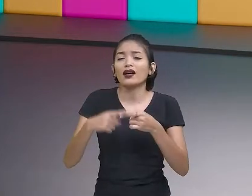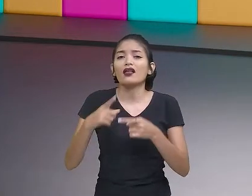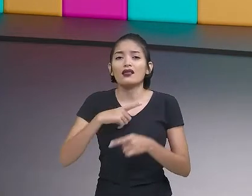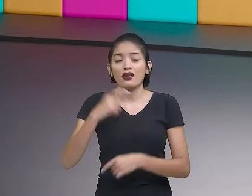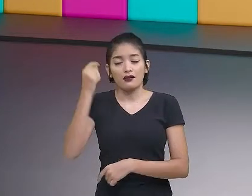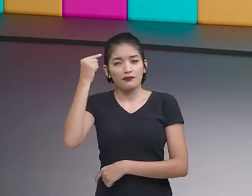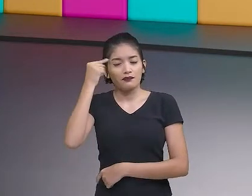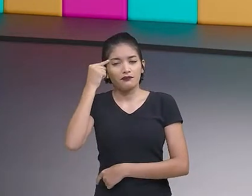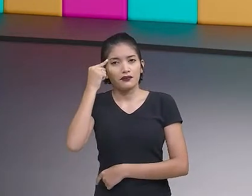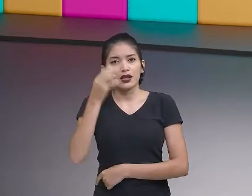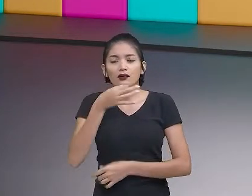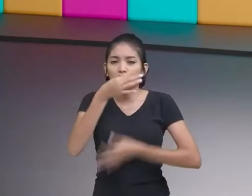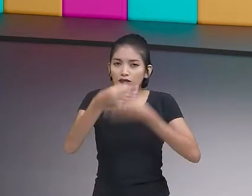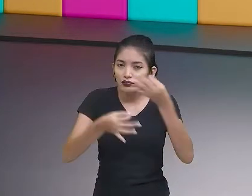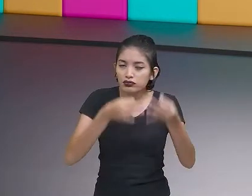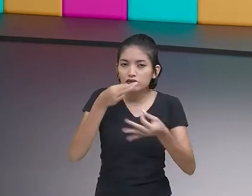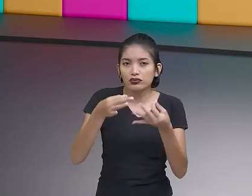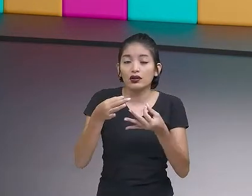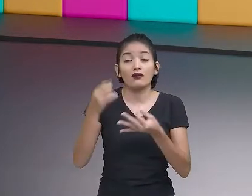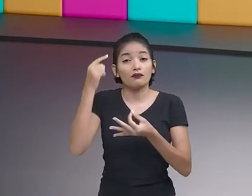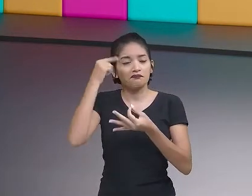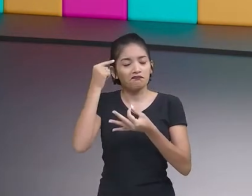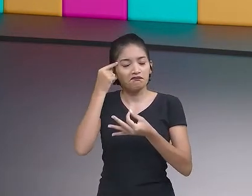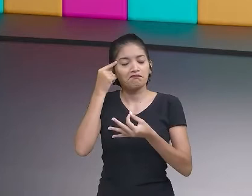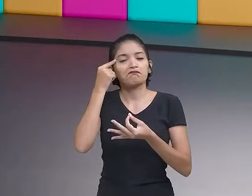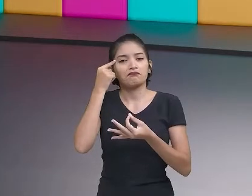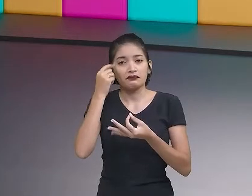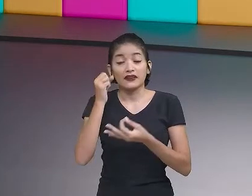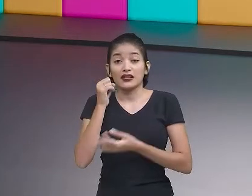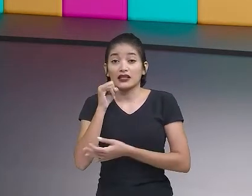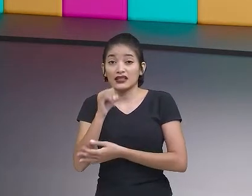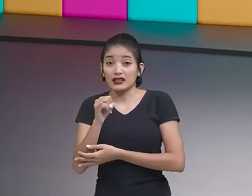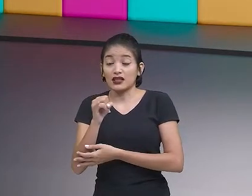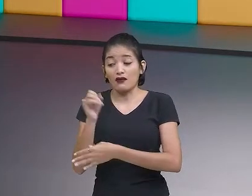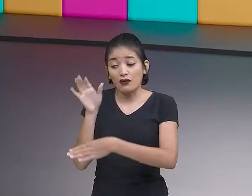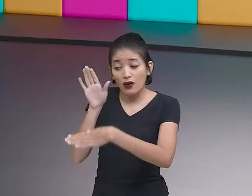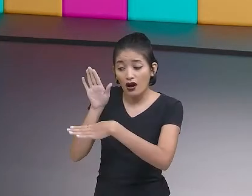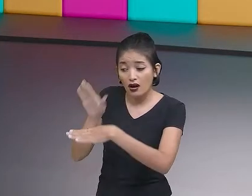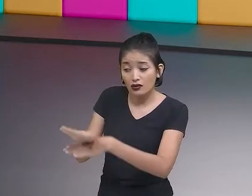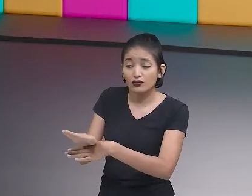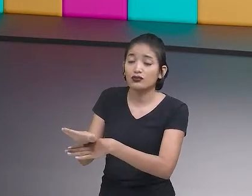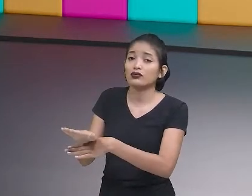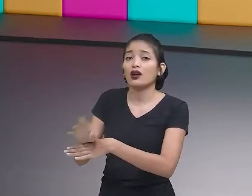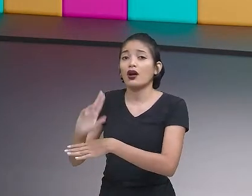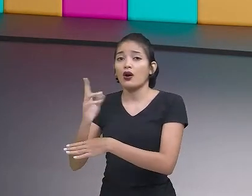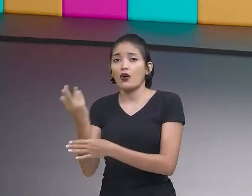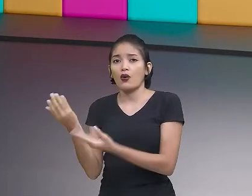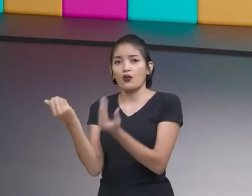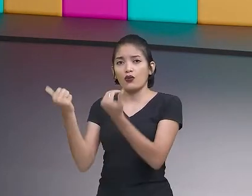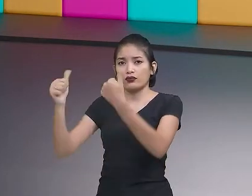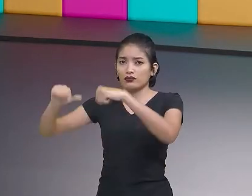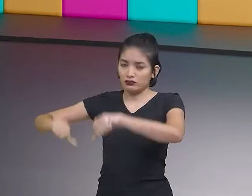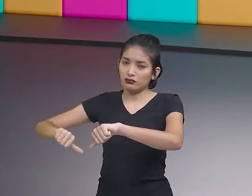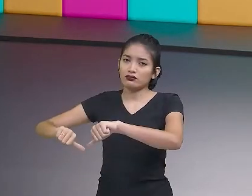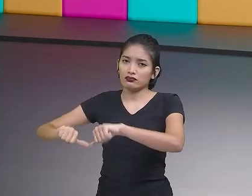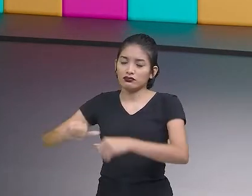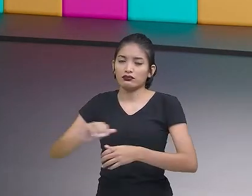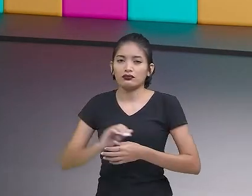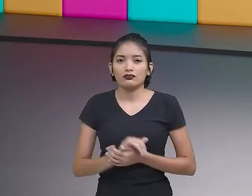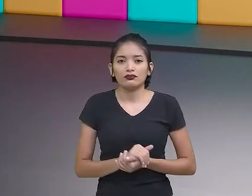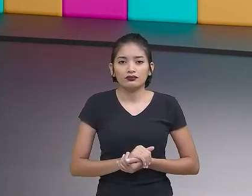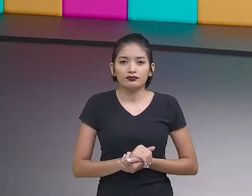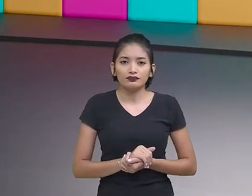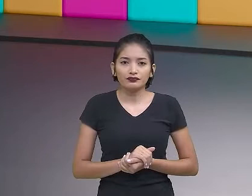vou pensar de uma forma crítica se eu vou ajudar ou prejudicar alguém. Ok?